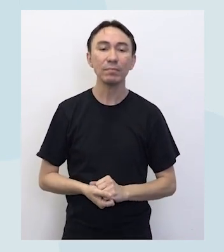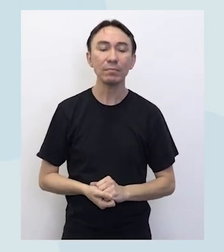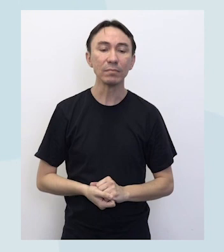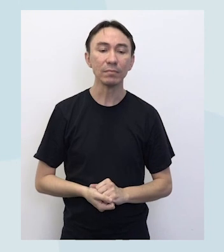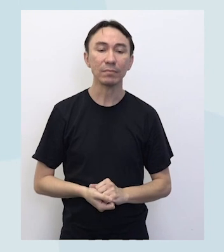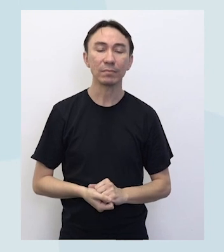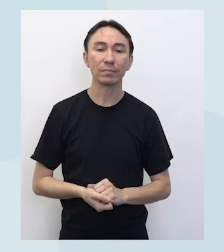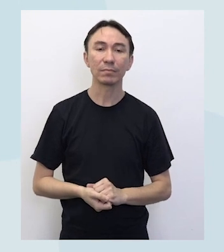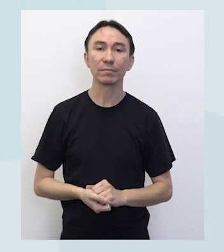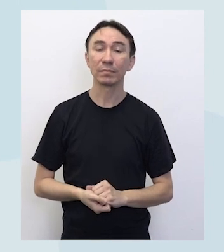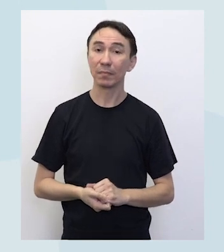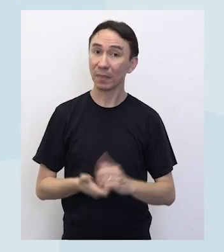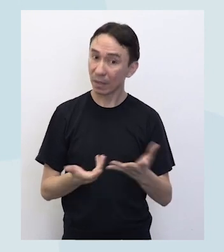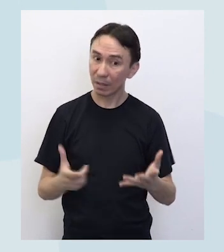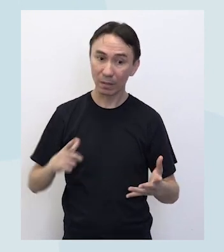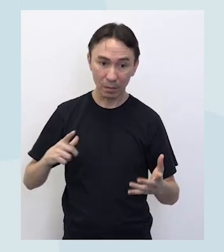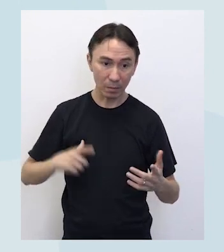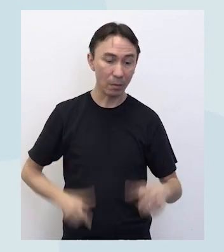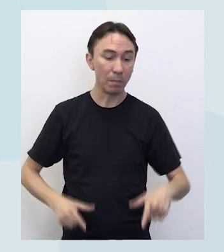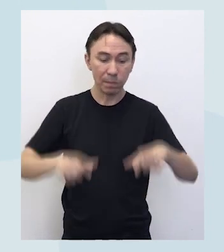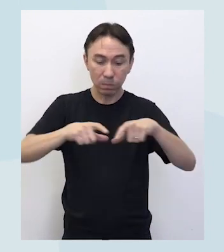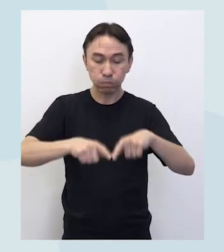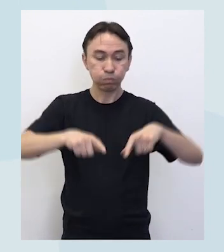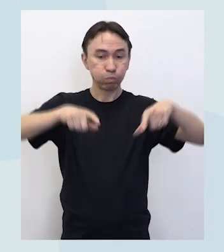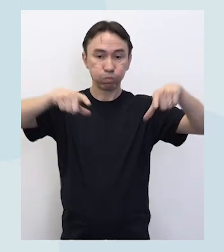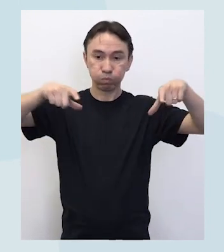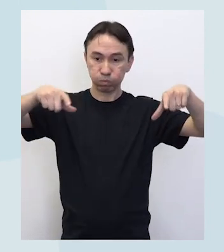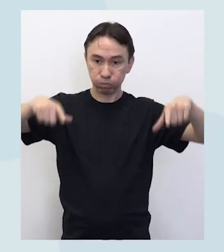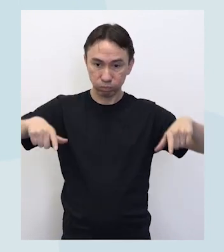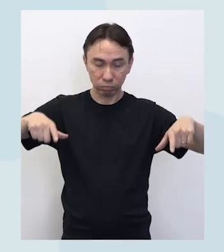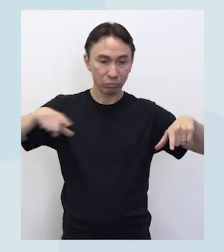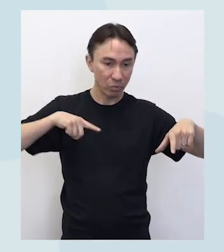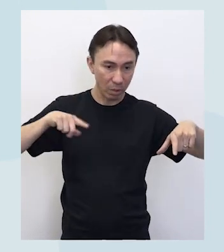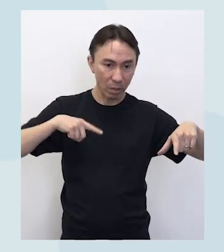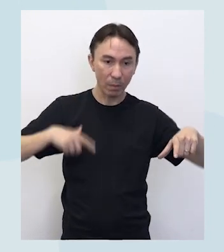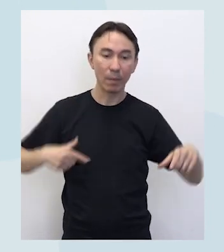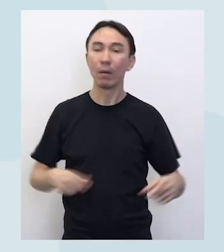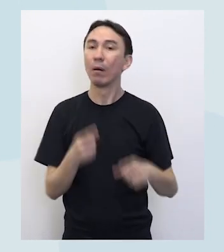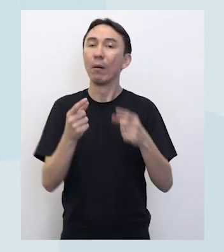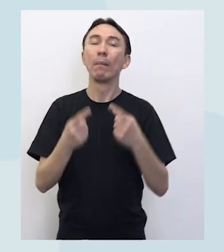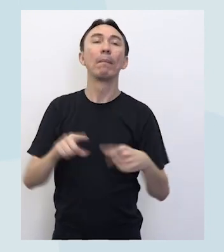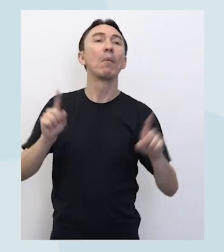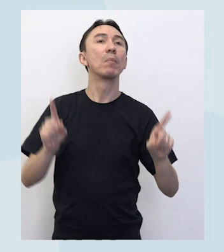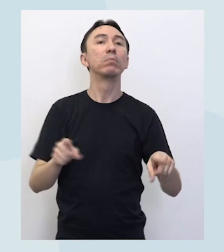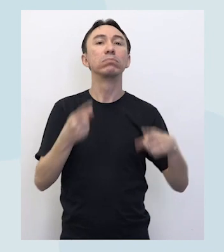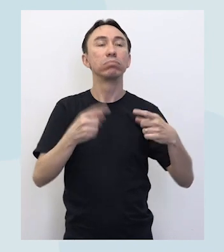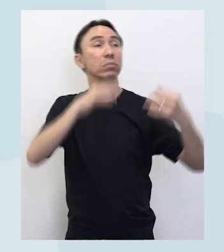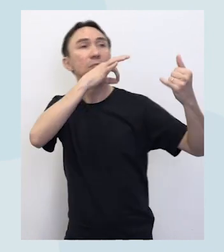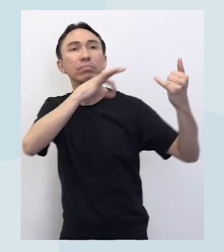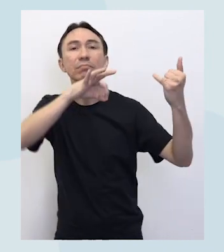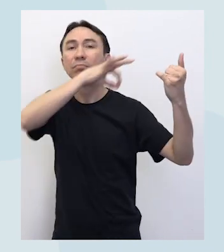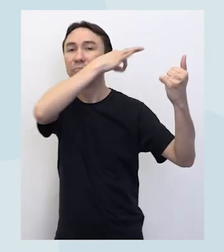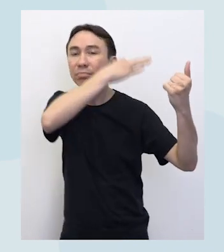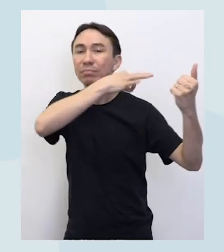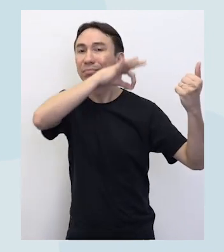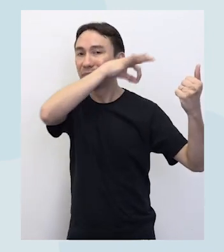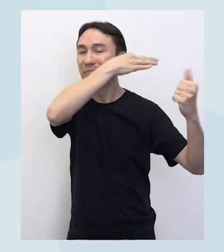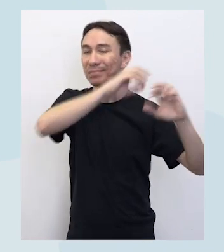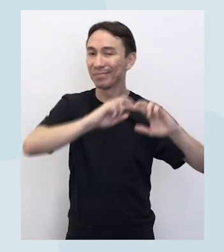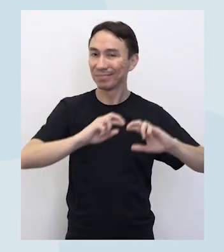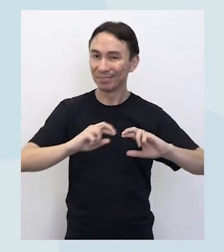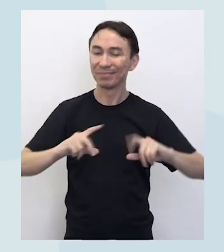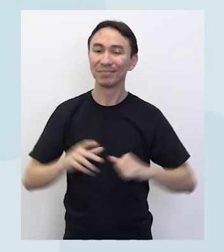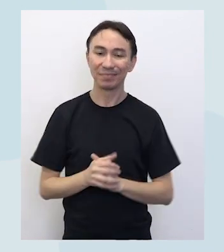dessa orquestra, né? Você tinha um fosso grande onde ficavam esses músicos, né, e esse maestro, tá bom? Tá? Muitas coisas, né, nos palcos